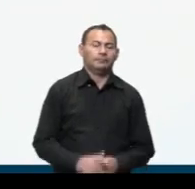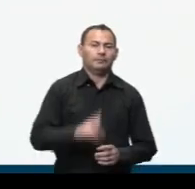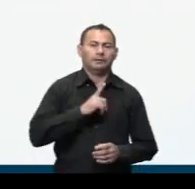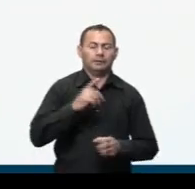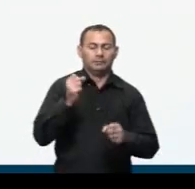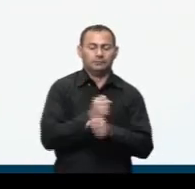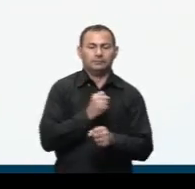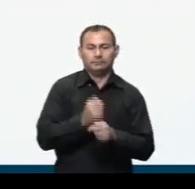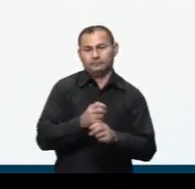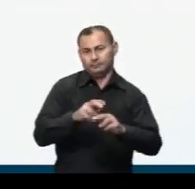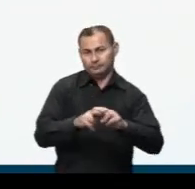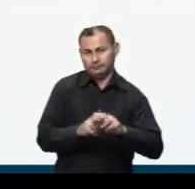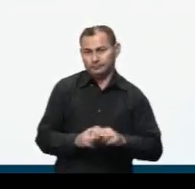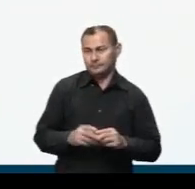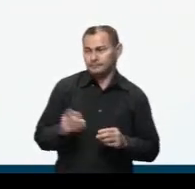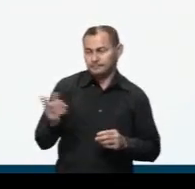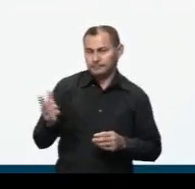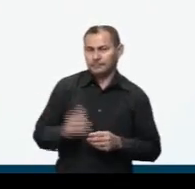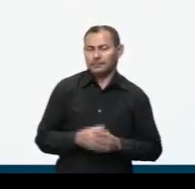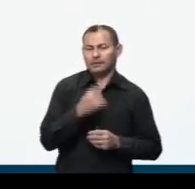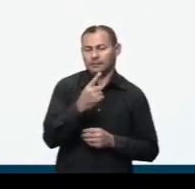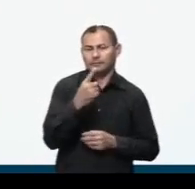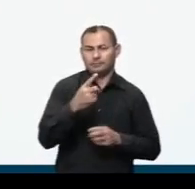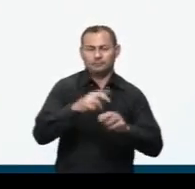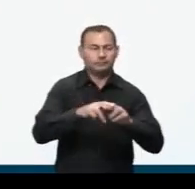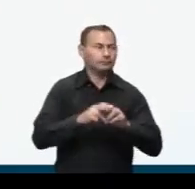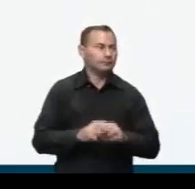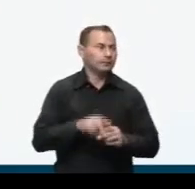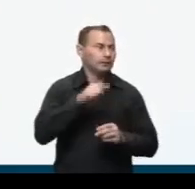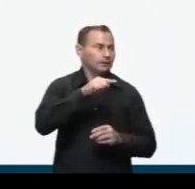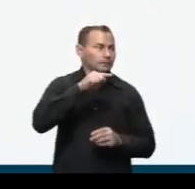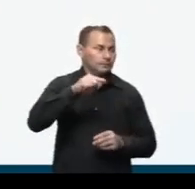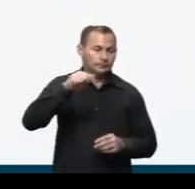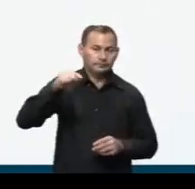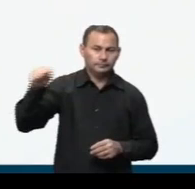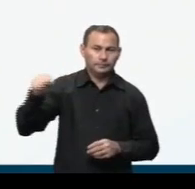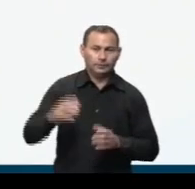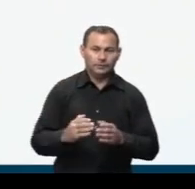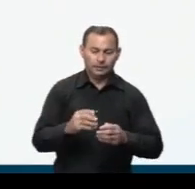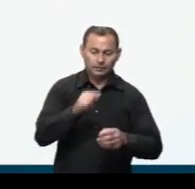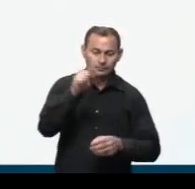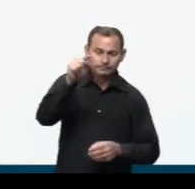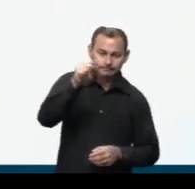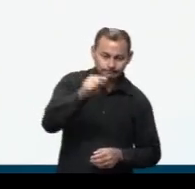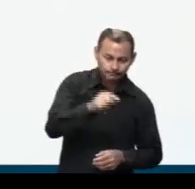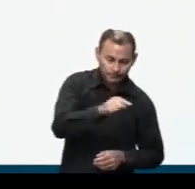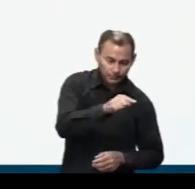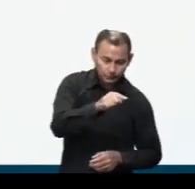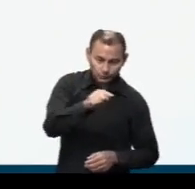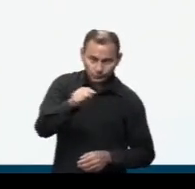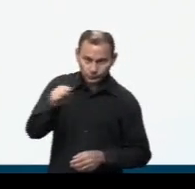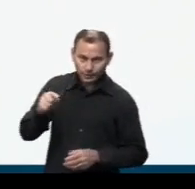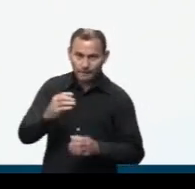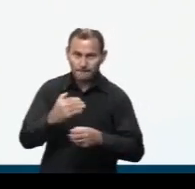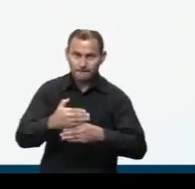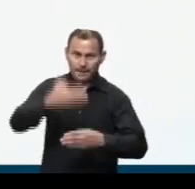tem uma obra aqui, né? Cada pontilhado desse vai ser um eixo de uma parede. E a gente tem